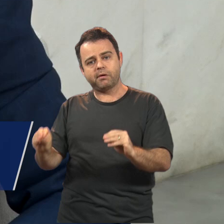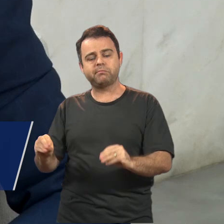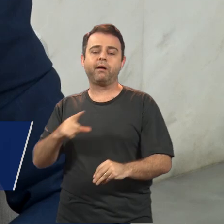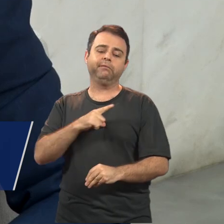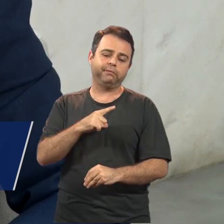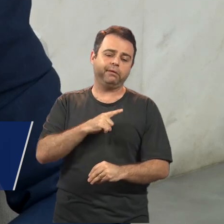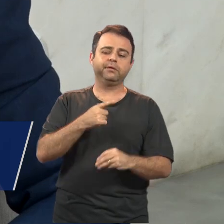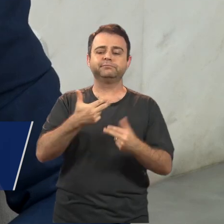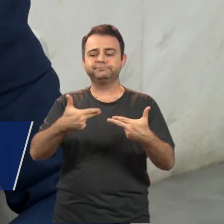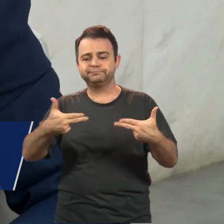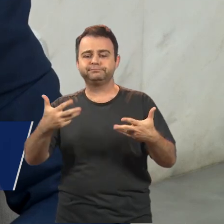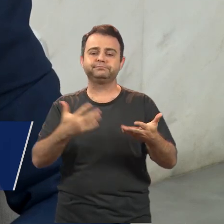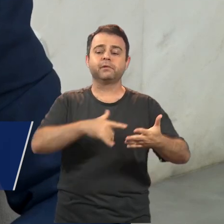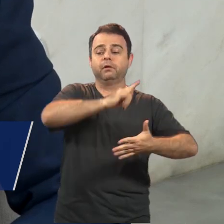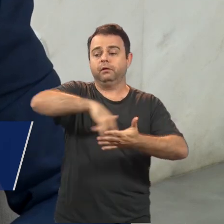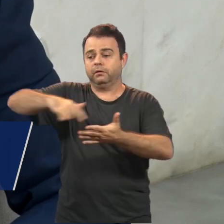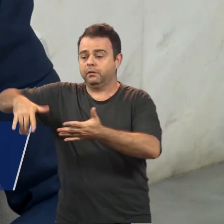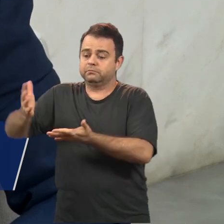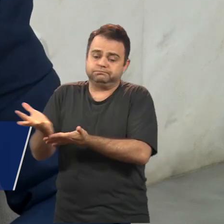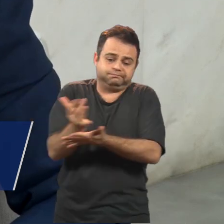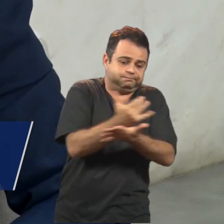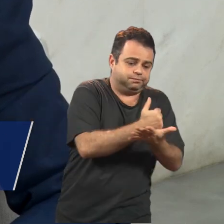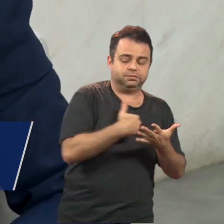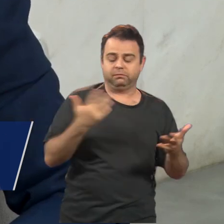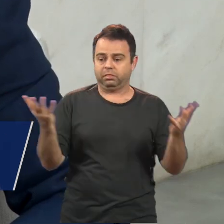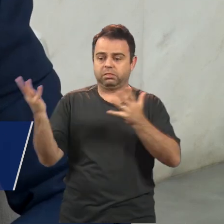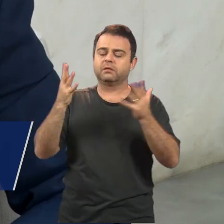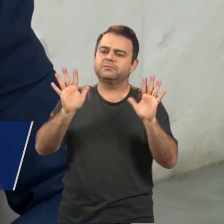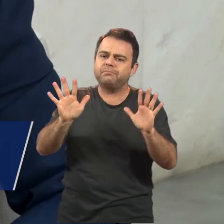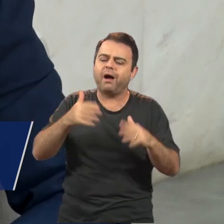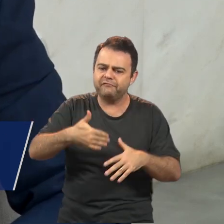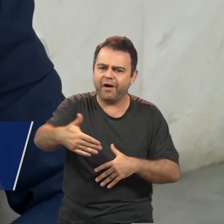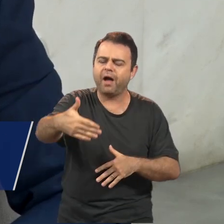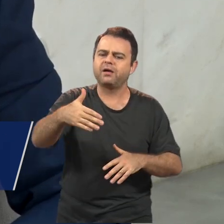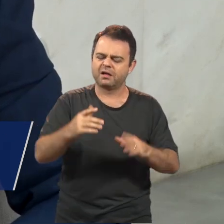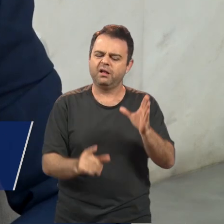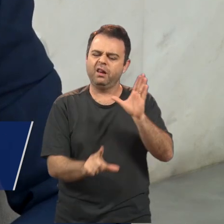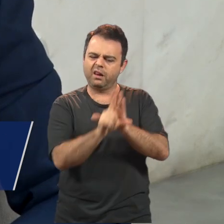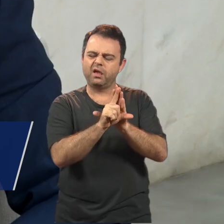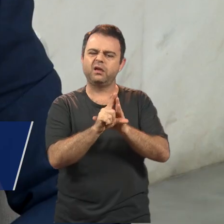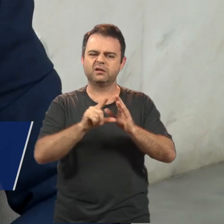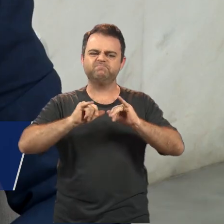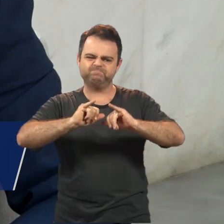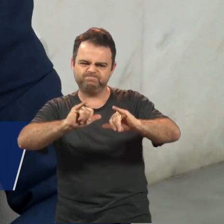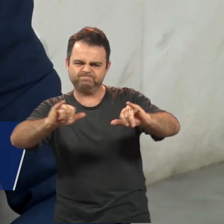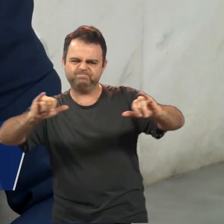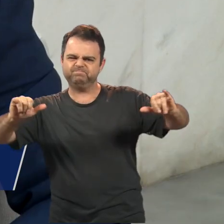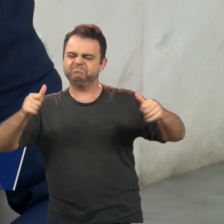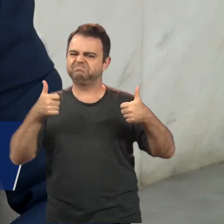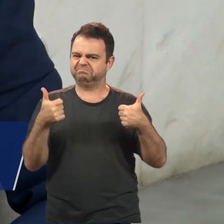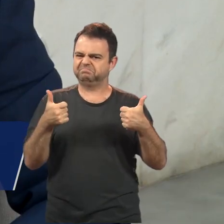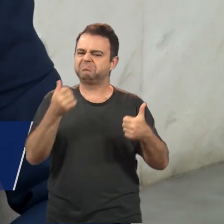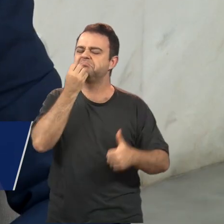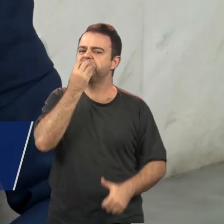um benefício muito grande para a população. Então, peço aos nossos munícipes, aqueles